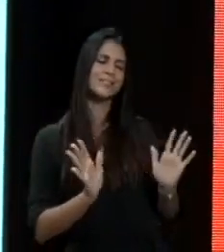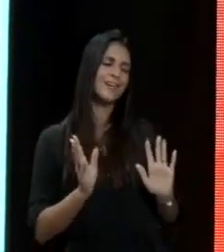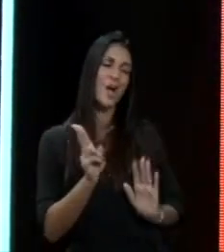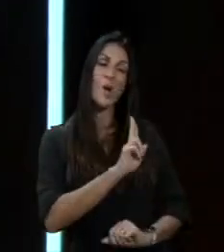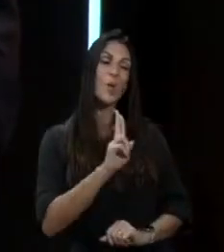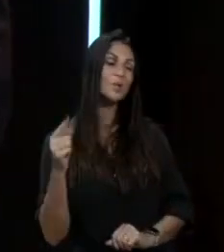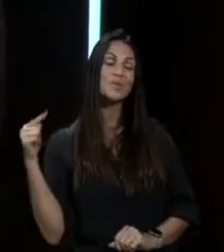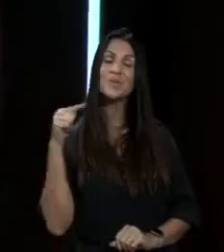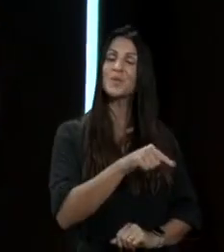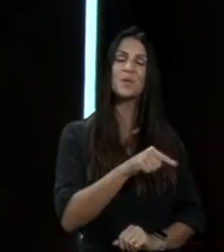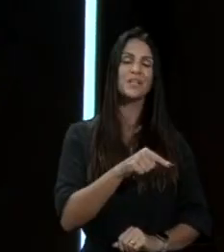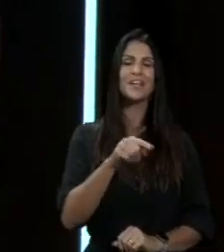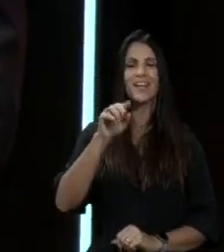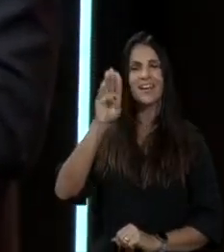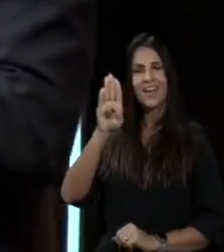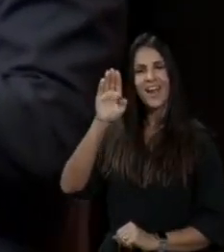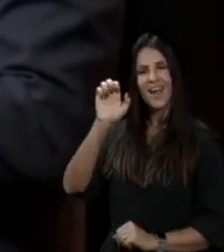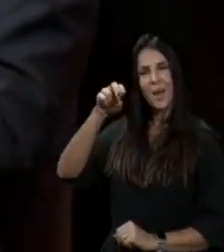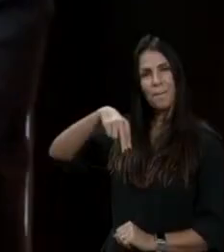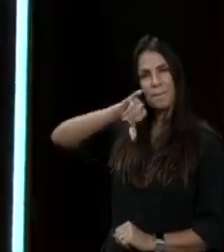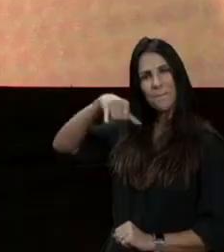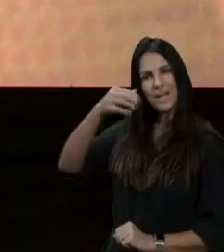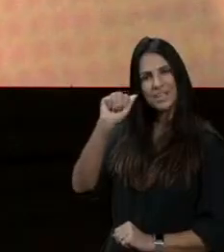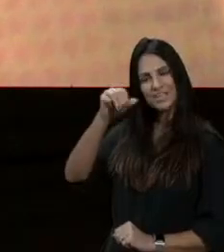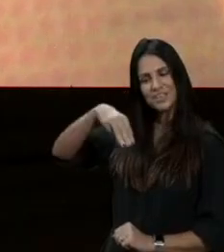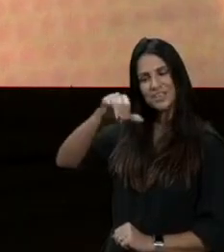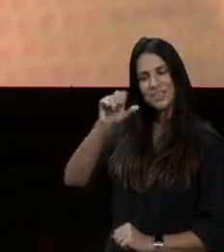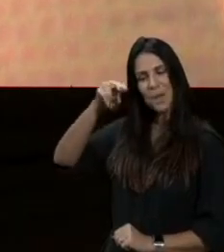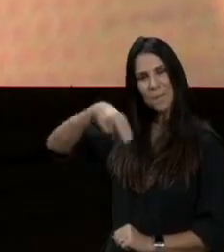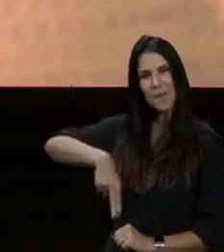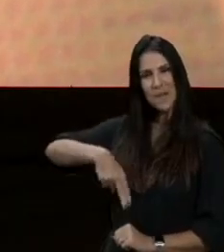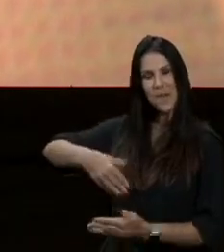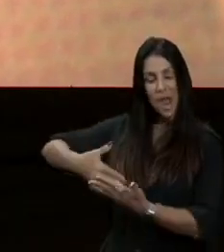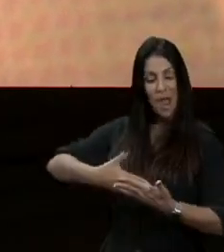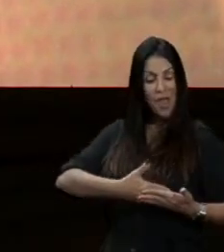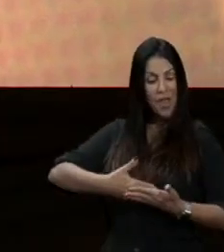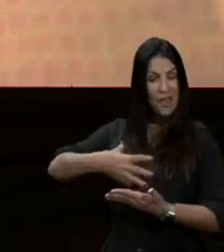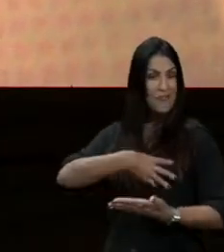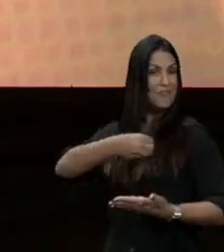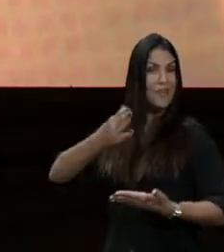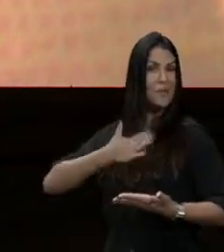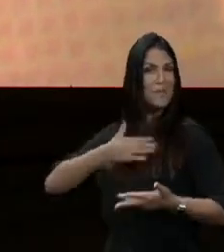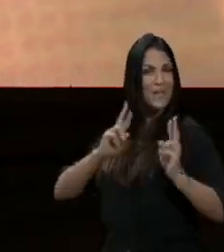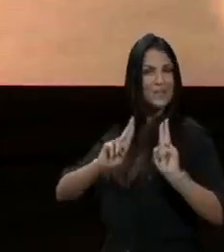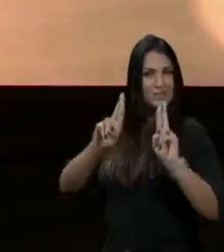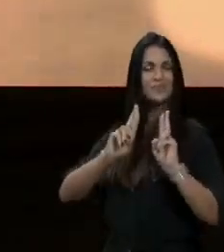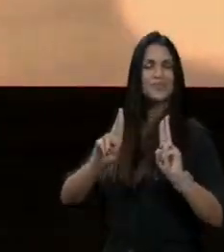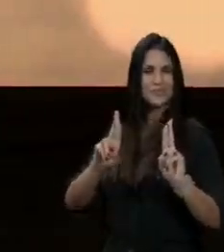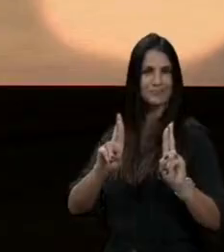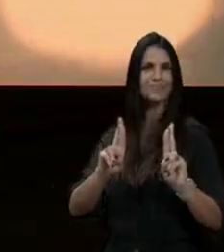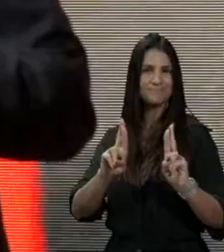Benjamin filho da Minha Esperança e todo dia na vida você tem que fazer uma escolha Oi adorou a esperança